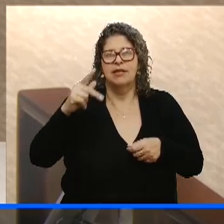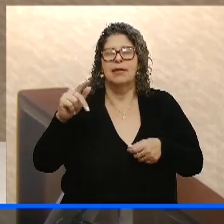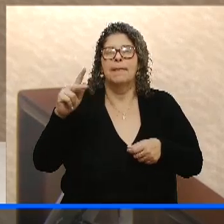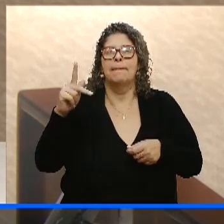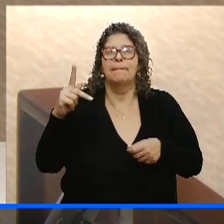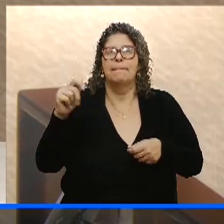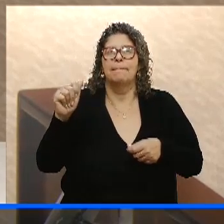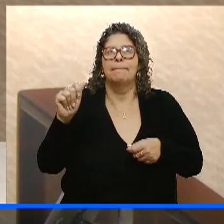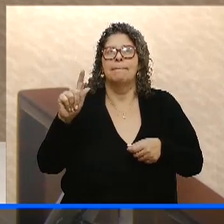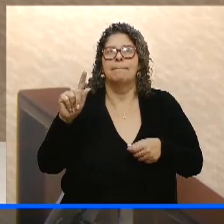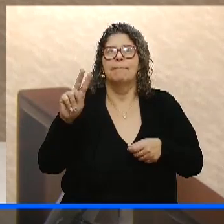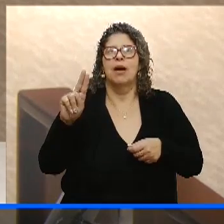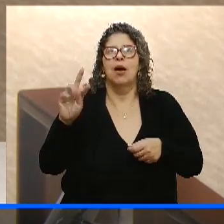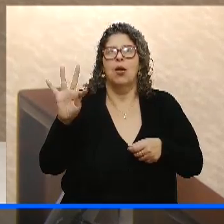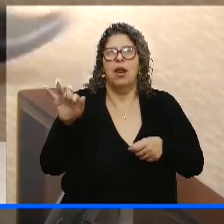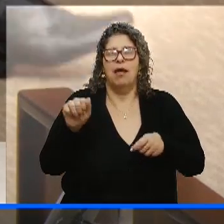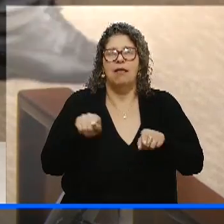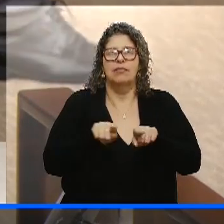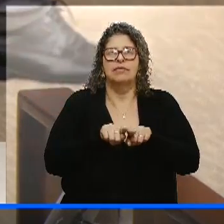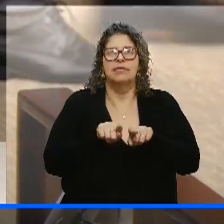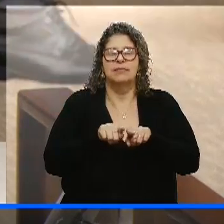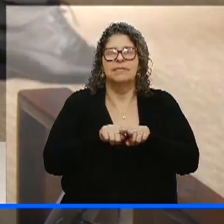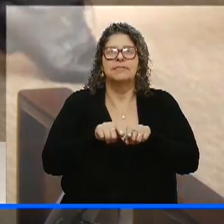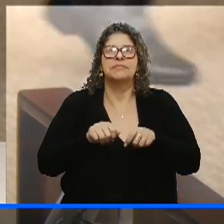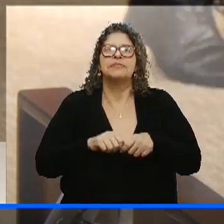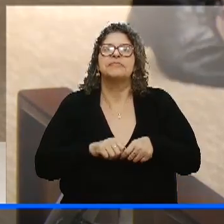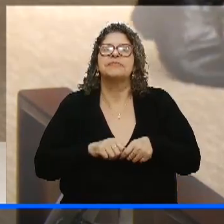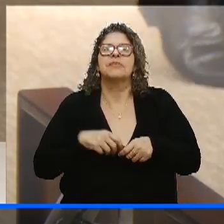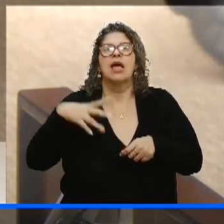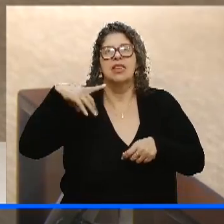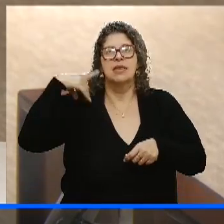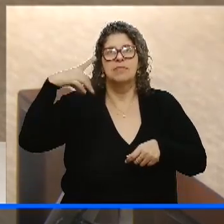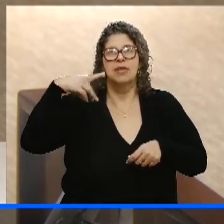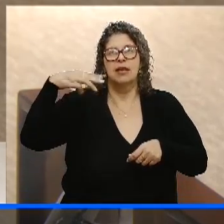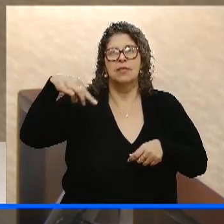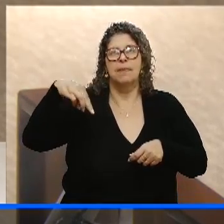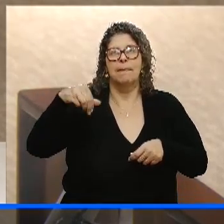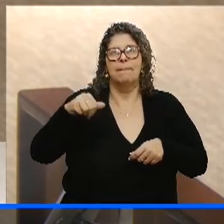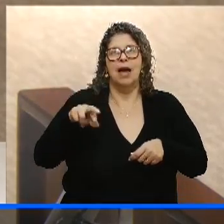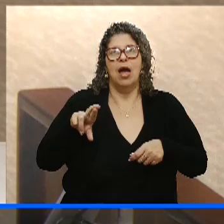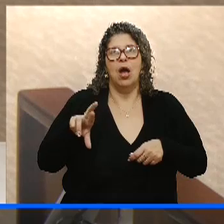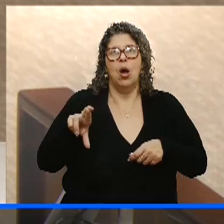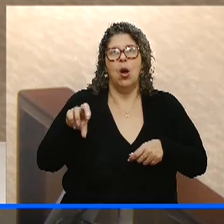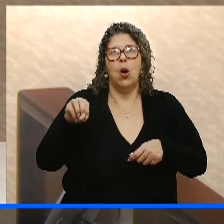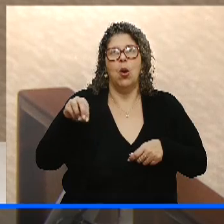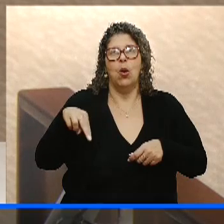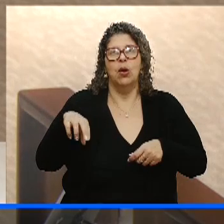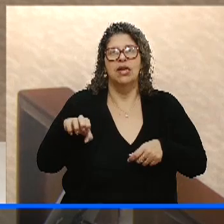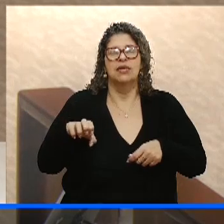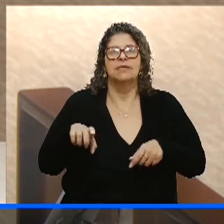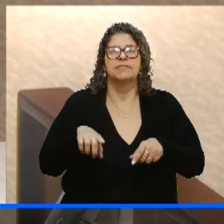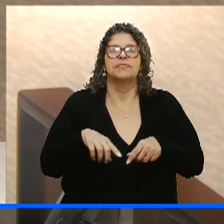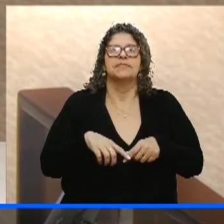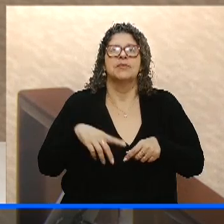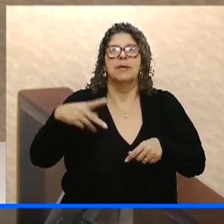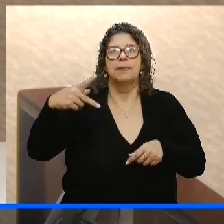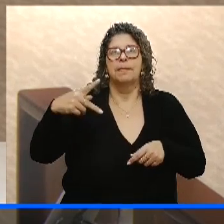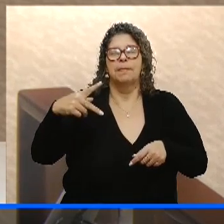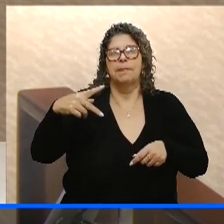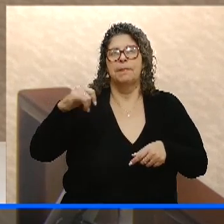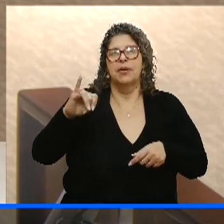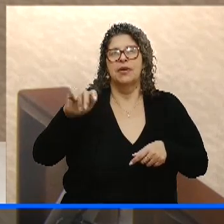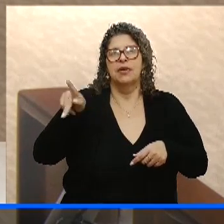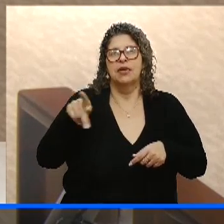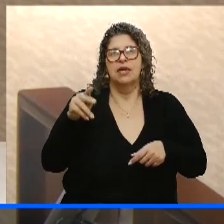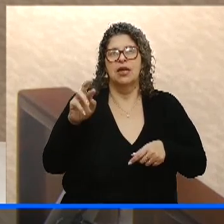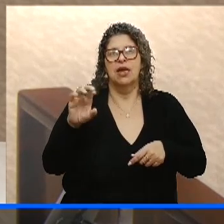e do deputado marrone além de mim pinheiro machado do prefeito